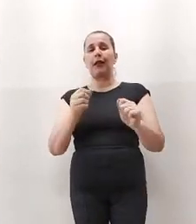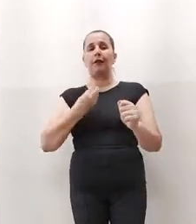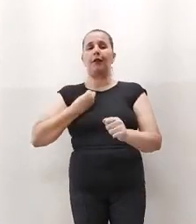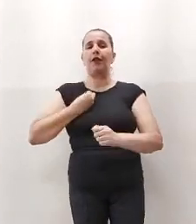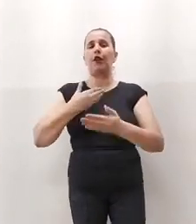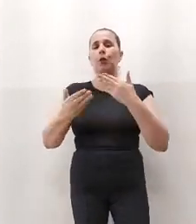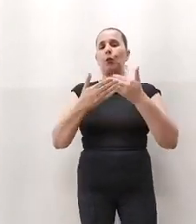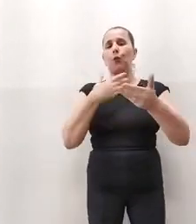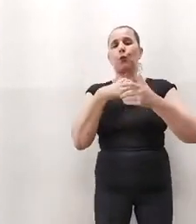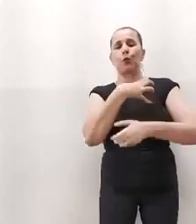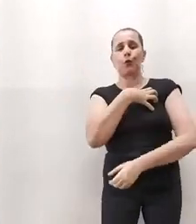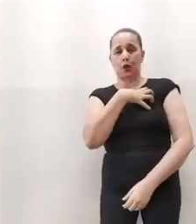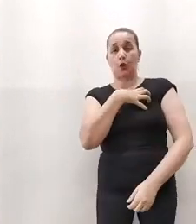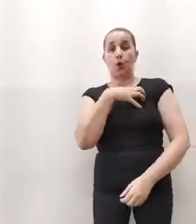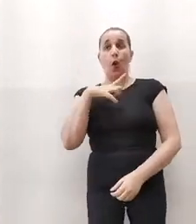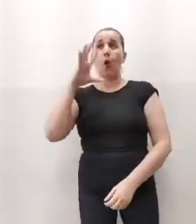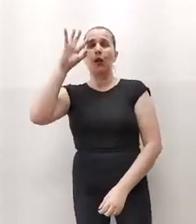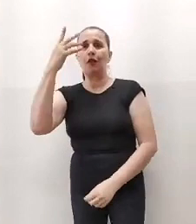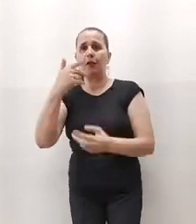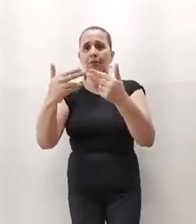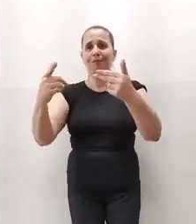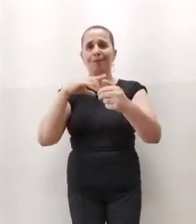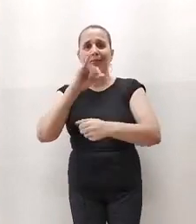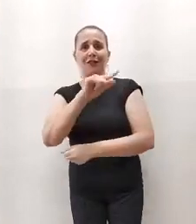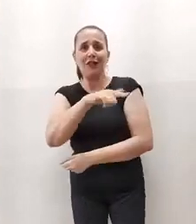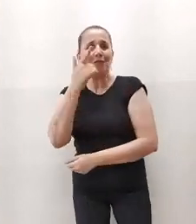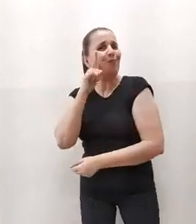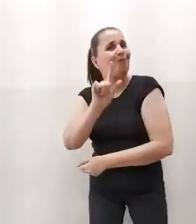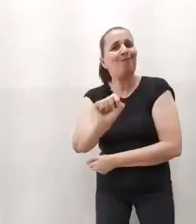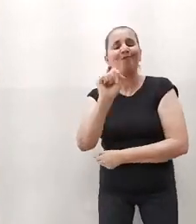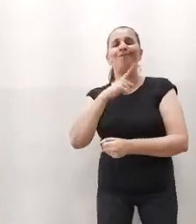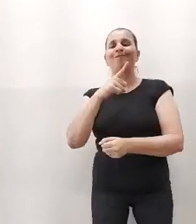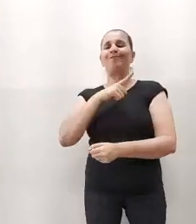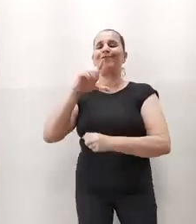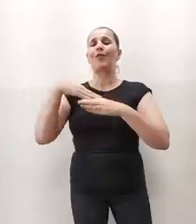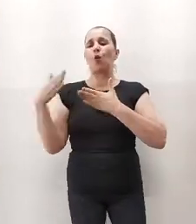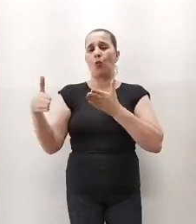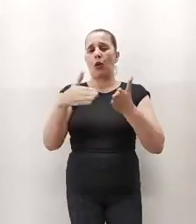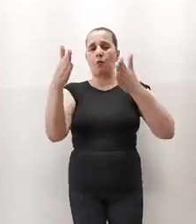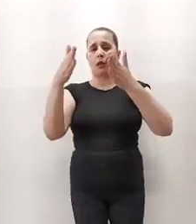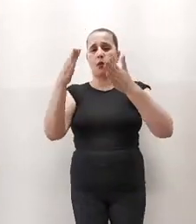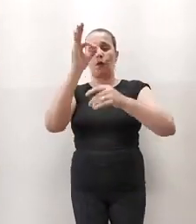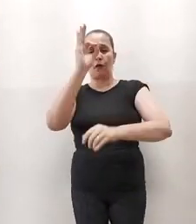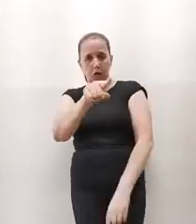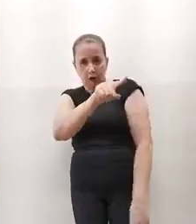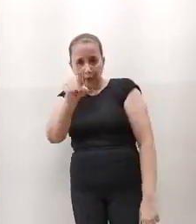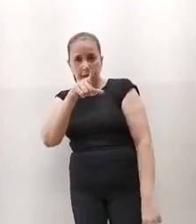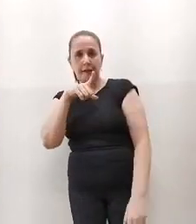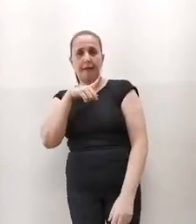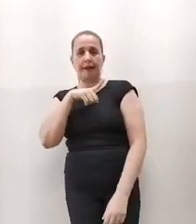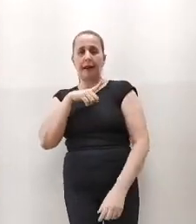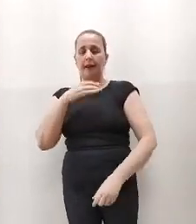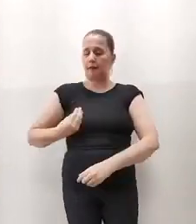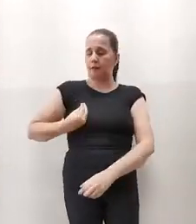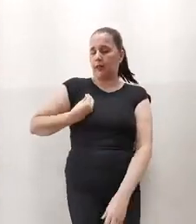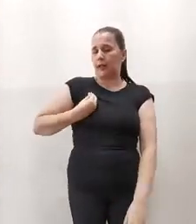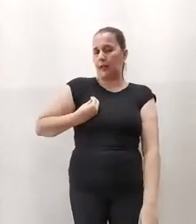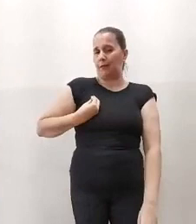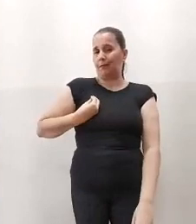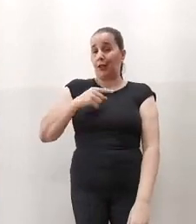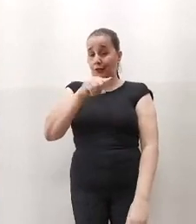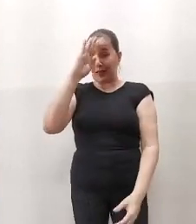maneira tranquila ou tomar decisões se você não conseguir ter um caminho no qual você está trilhando, você